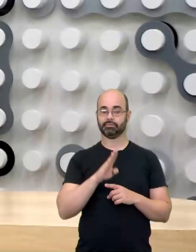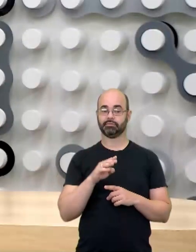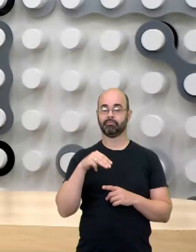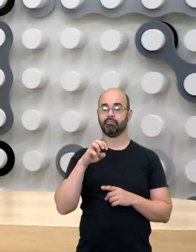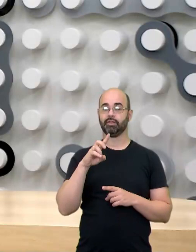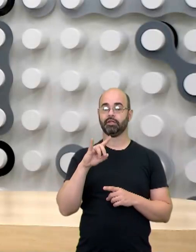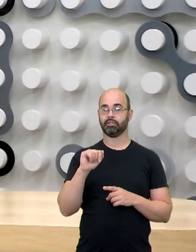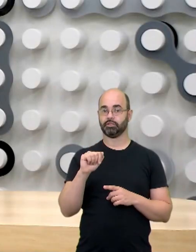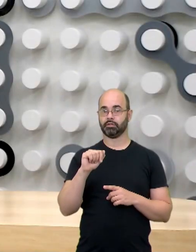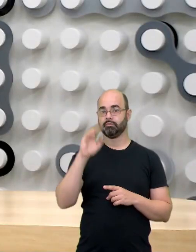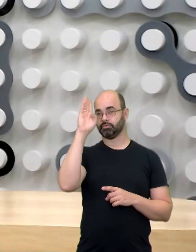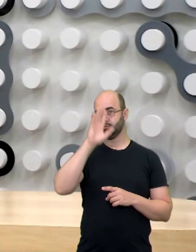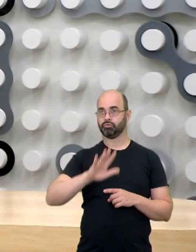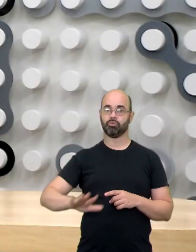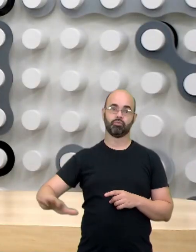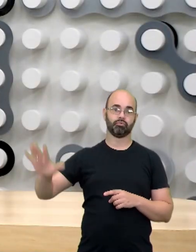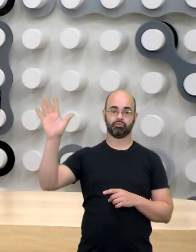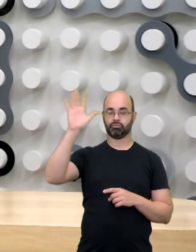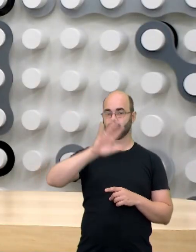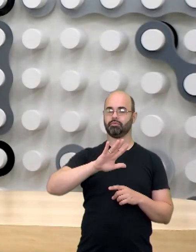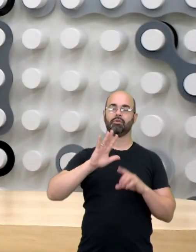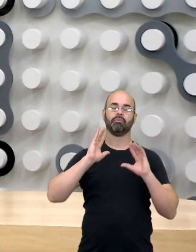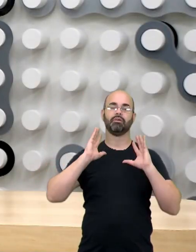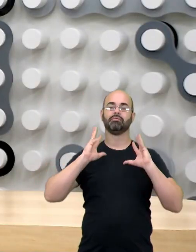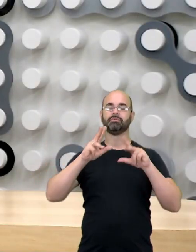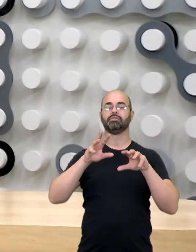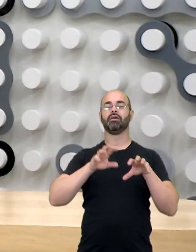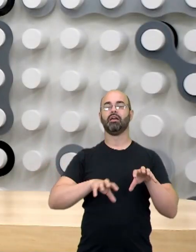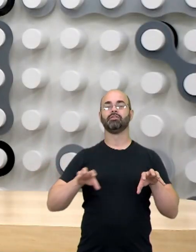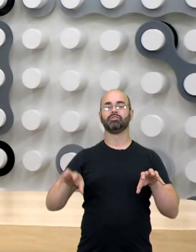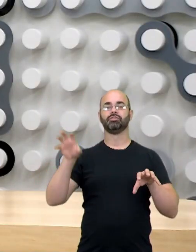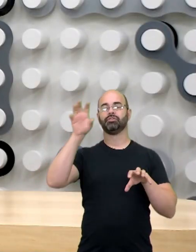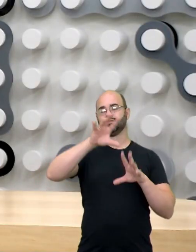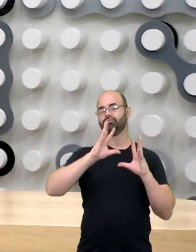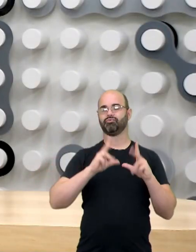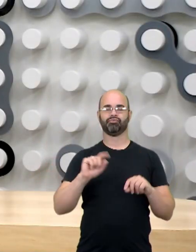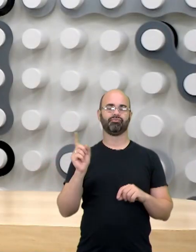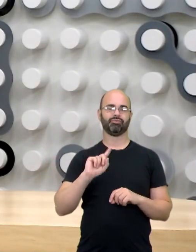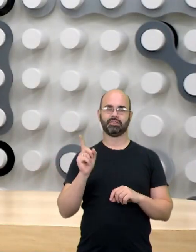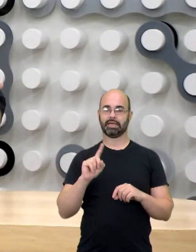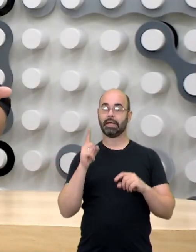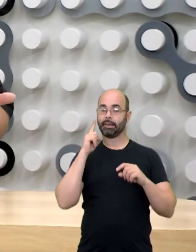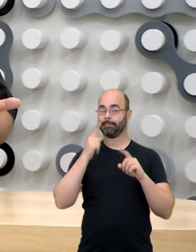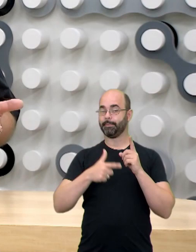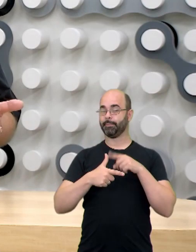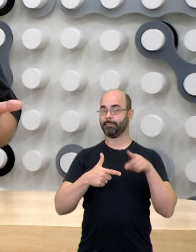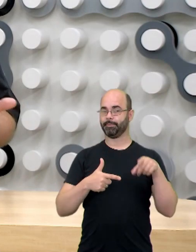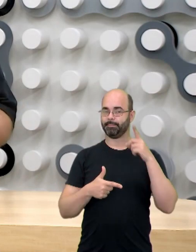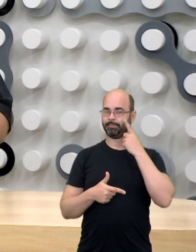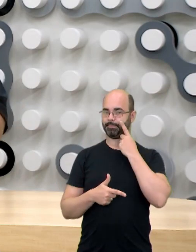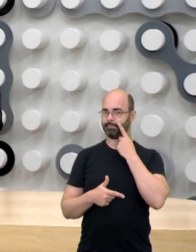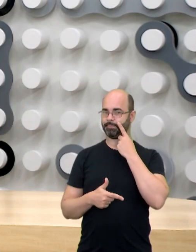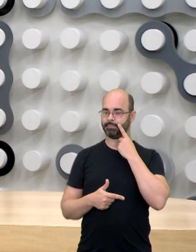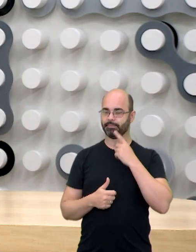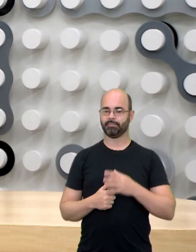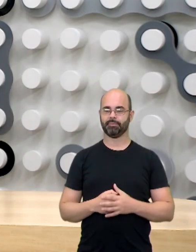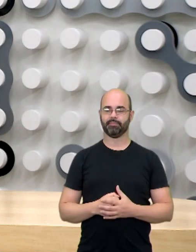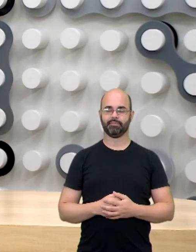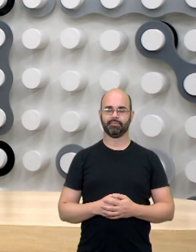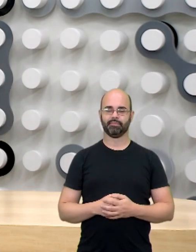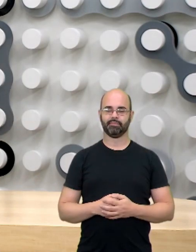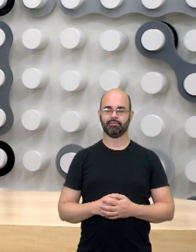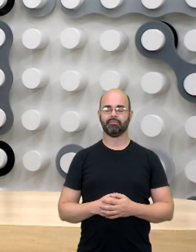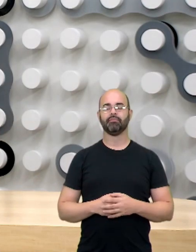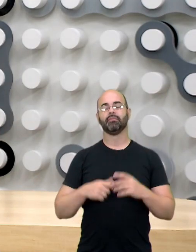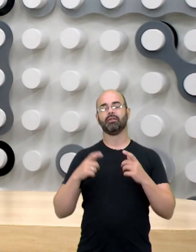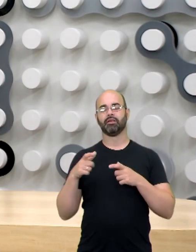a média do Brasil, mas ela não reflete assim para todas as regiões, como a gente vai ver no gráfico. Tem regiões que tem muito menos,